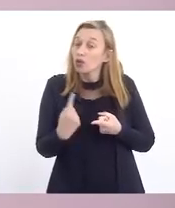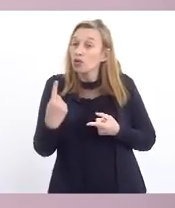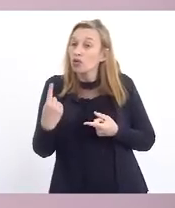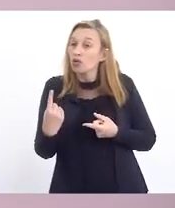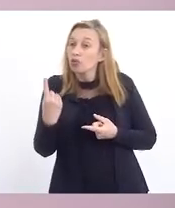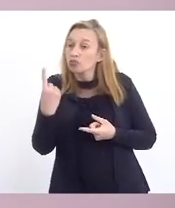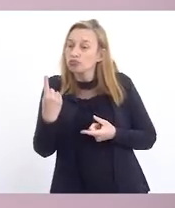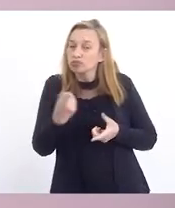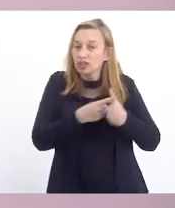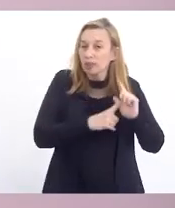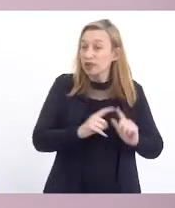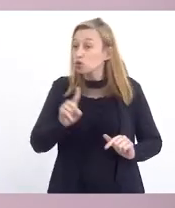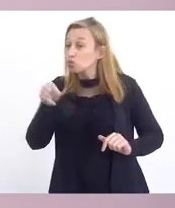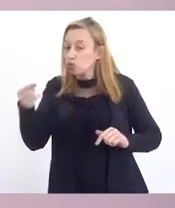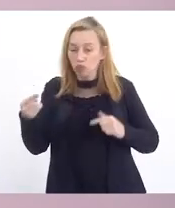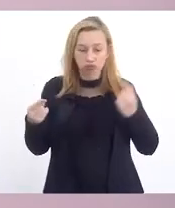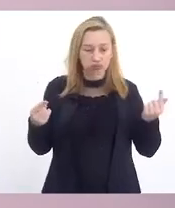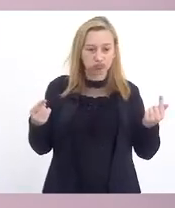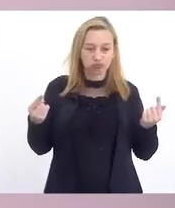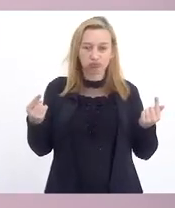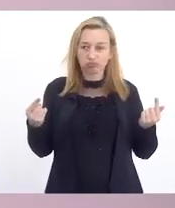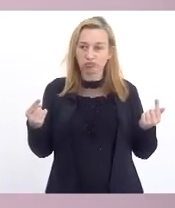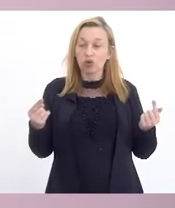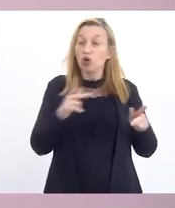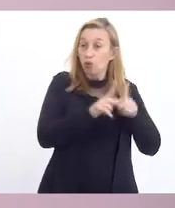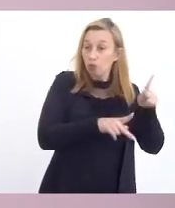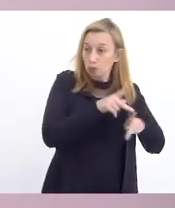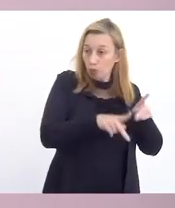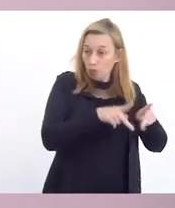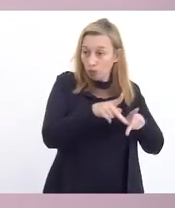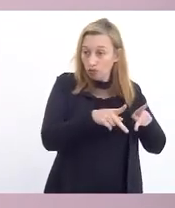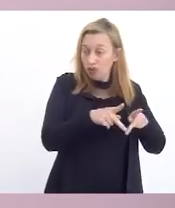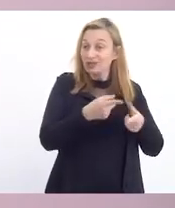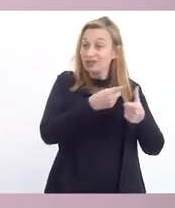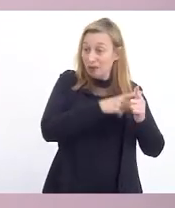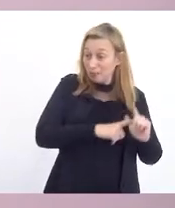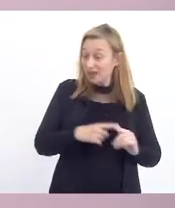outro. A gente depende, a população depende do prestador. A gente